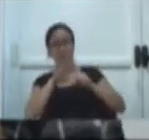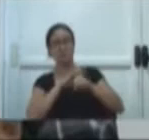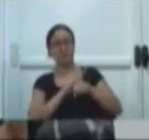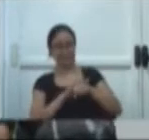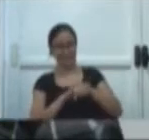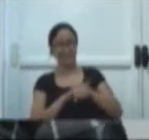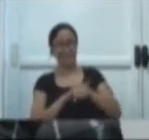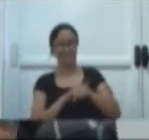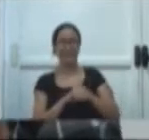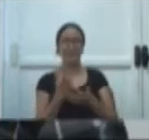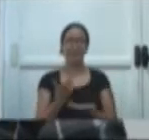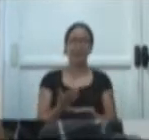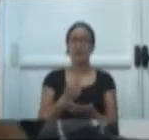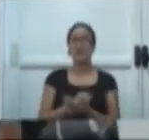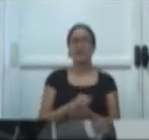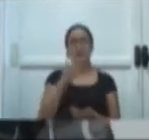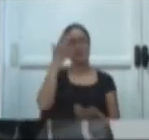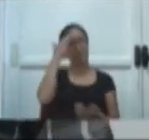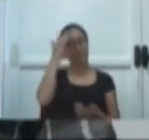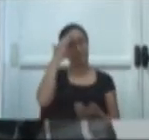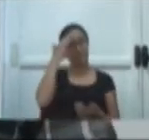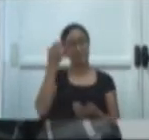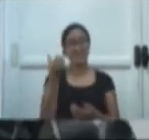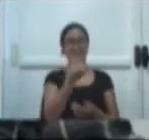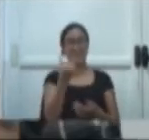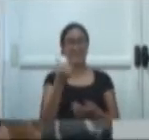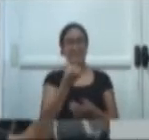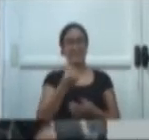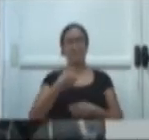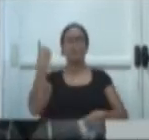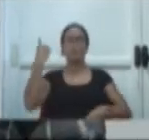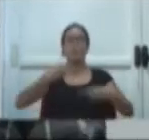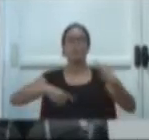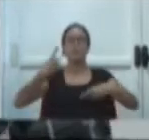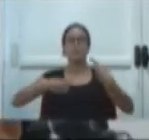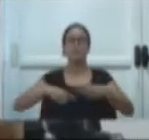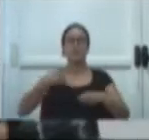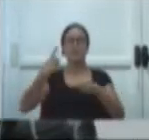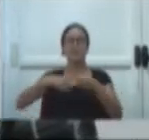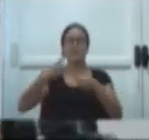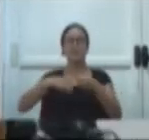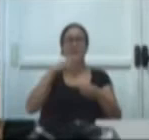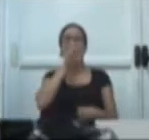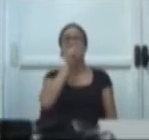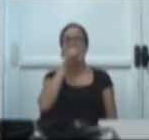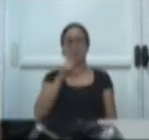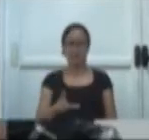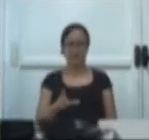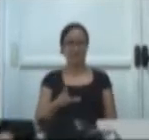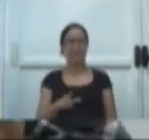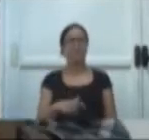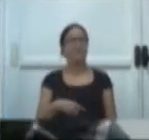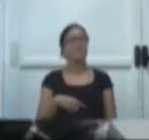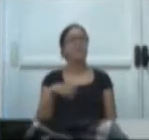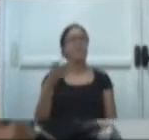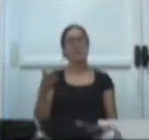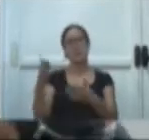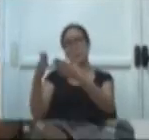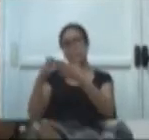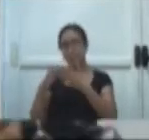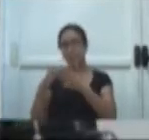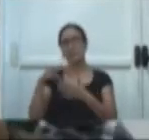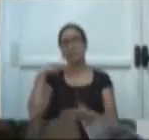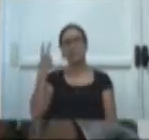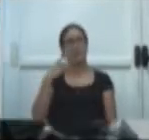sexta-feira nós vamos estar discutindo essa questão na cidade inteira, a qual, presidente Newton, nós estamos pedindo ao senhor que também